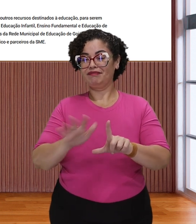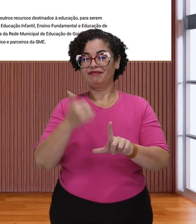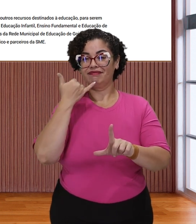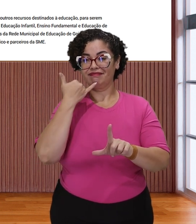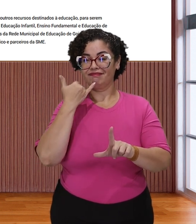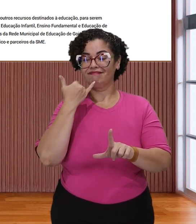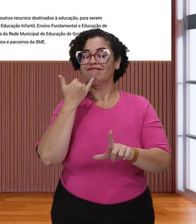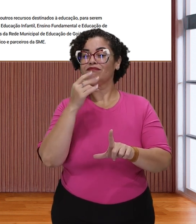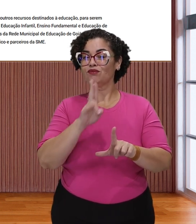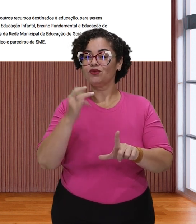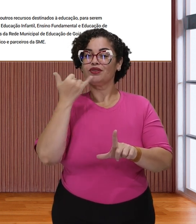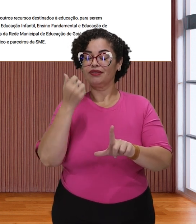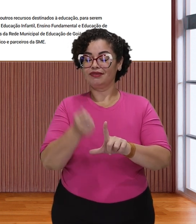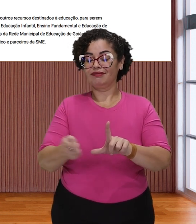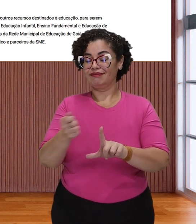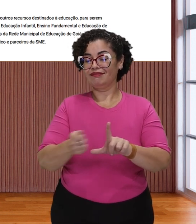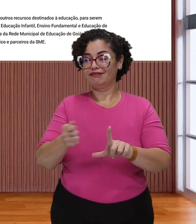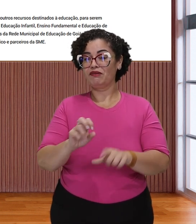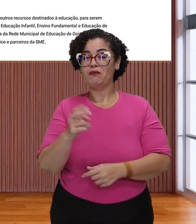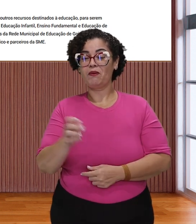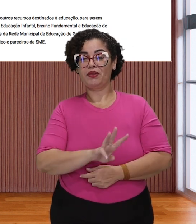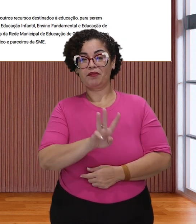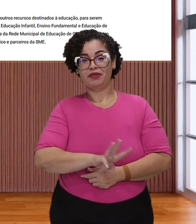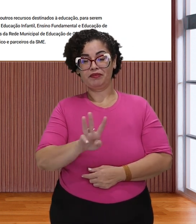Code. Então, é só acessar